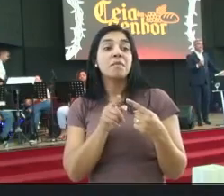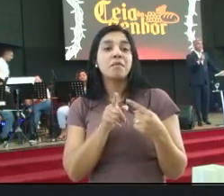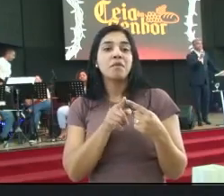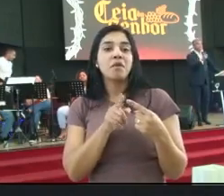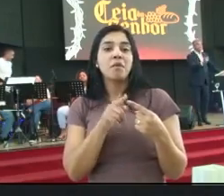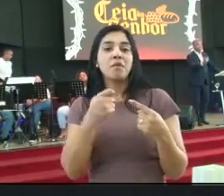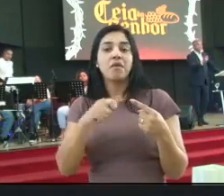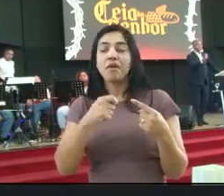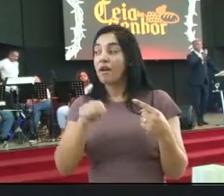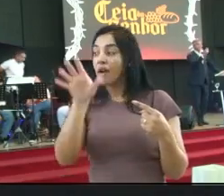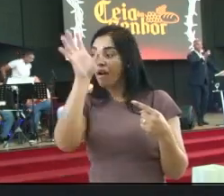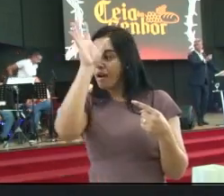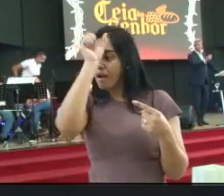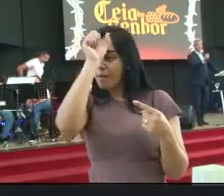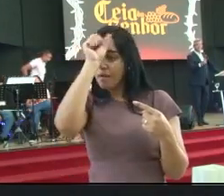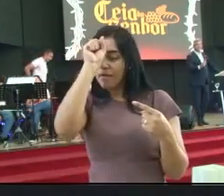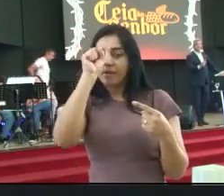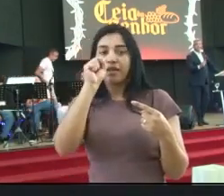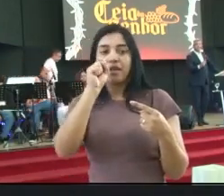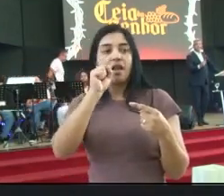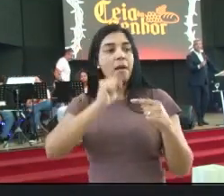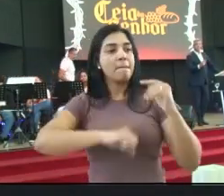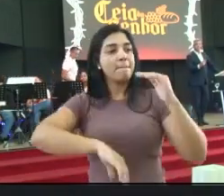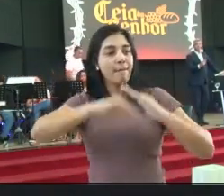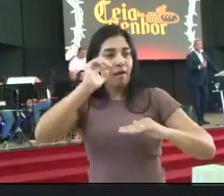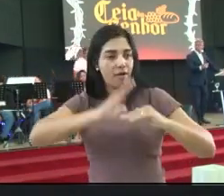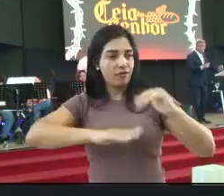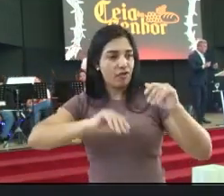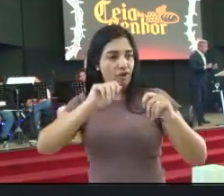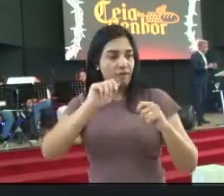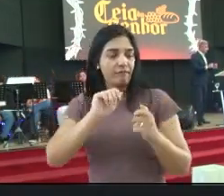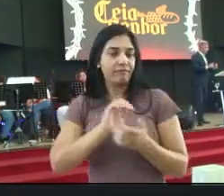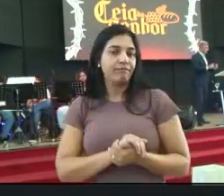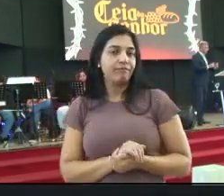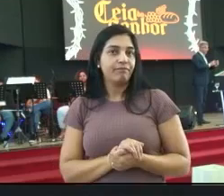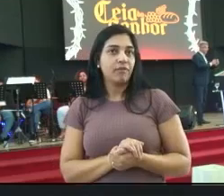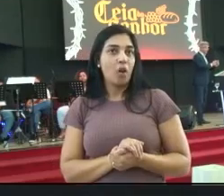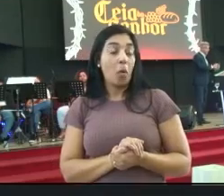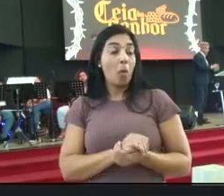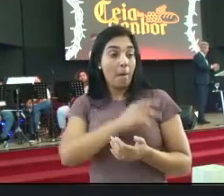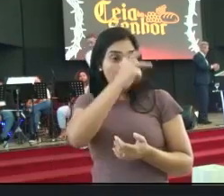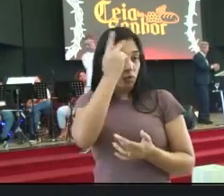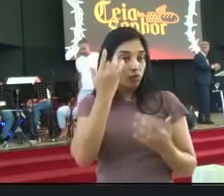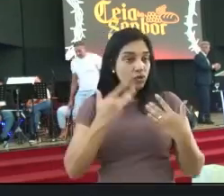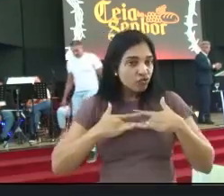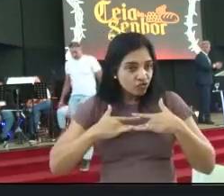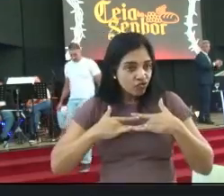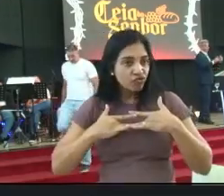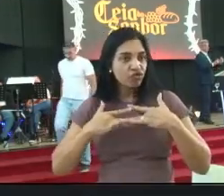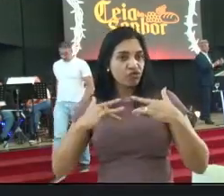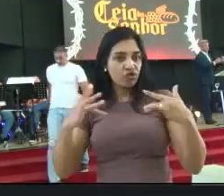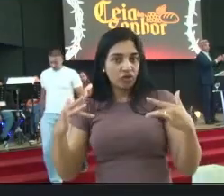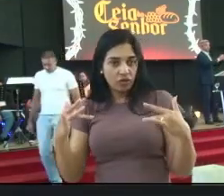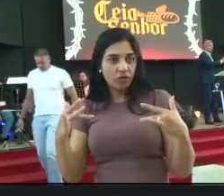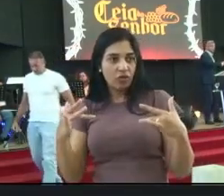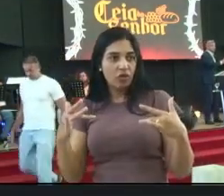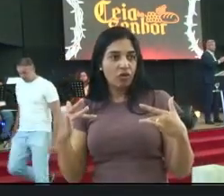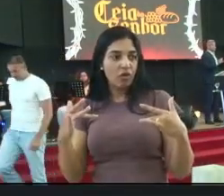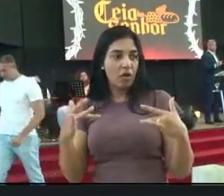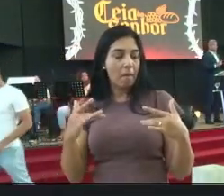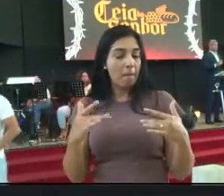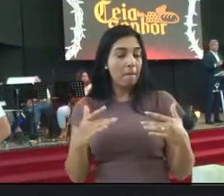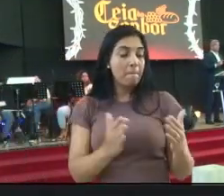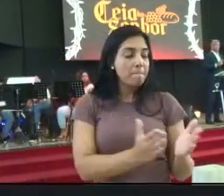você precisa aprender e praticar é ser uma pessoa generosa em relação